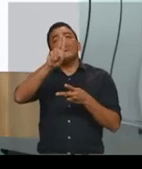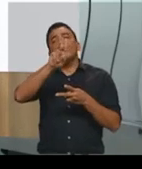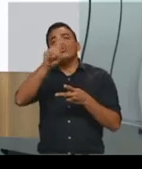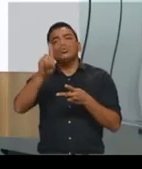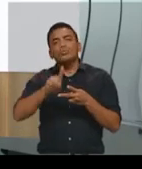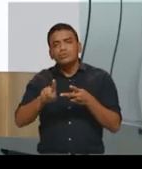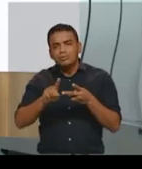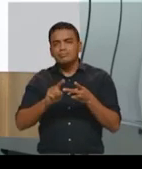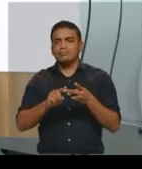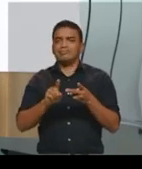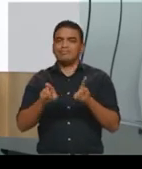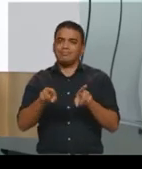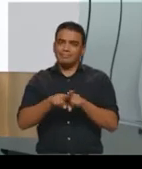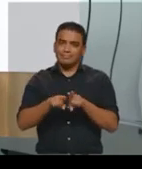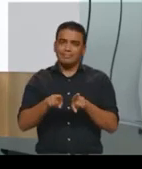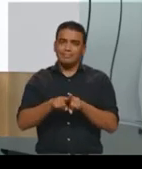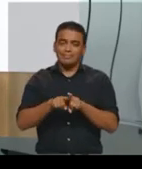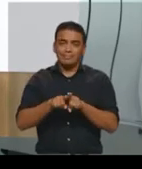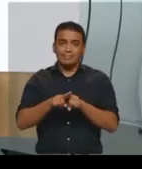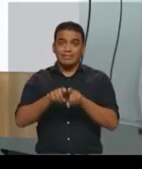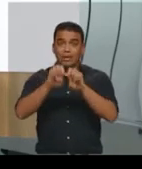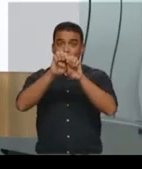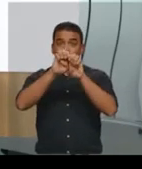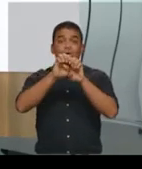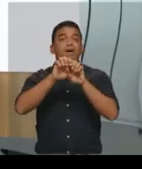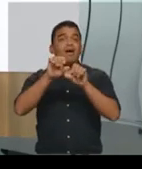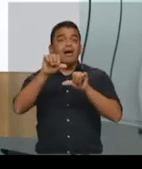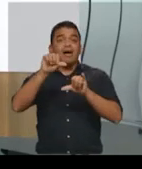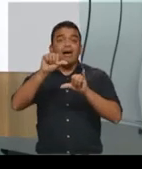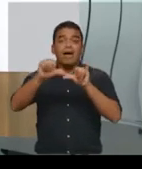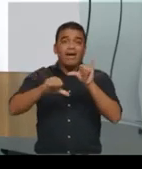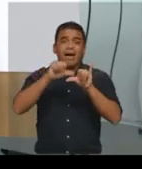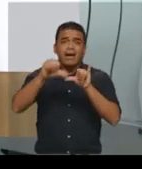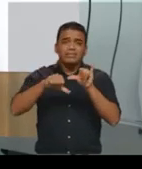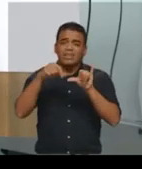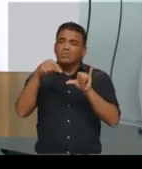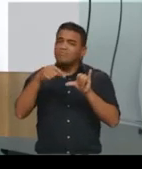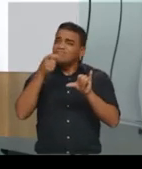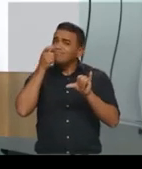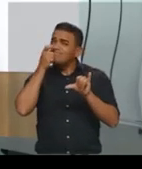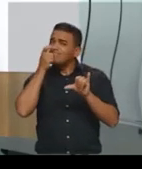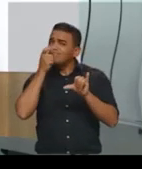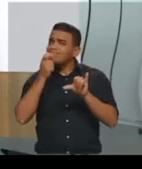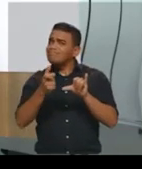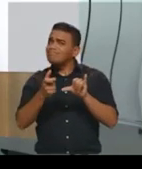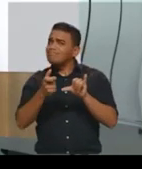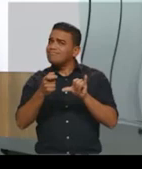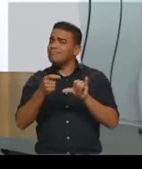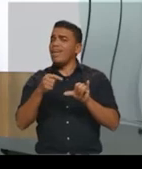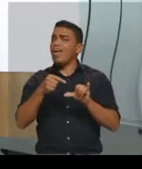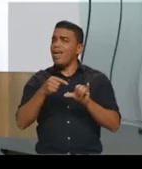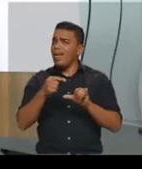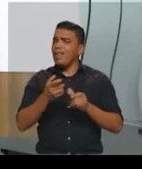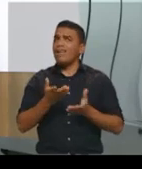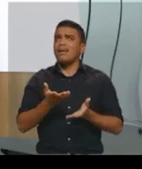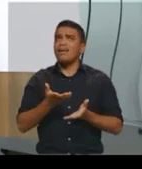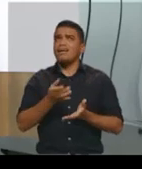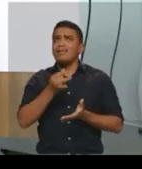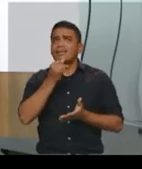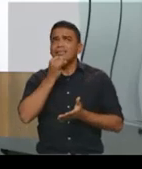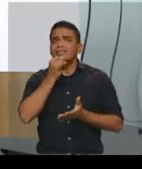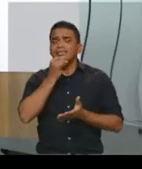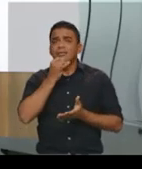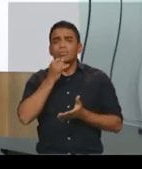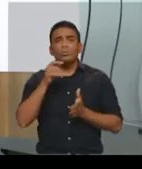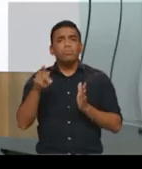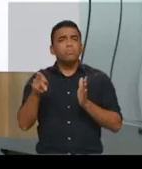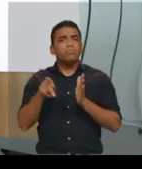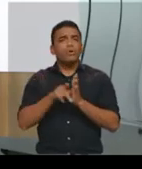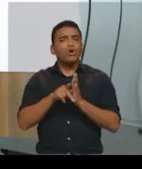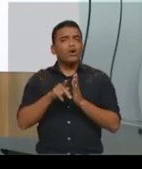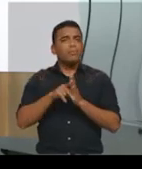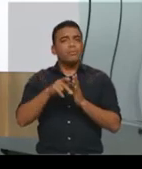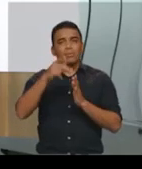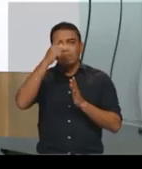essa reação é muito interessante porque ela foi muito presente para os